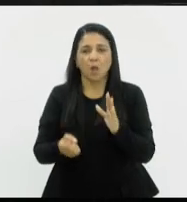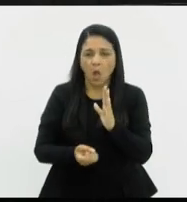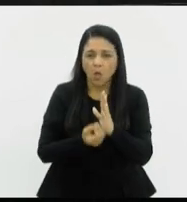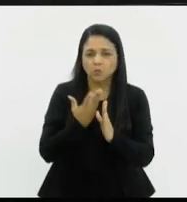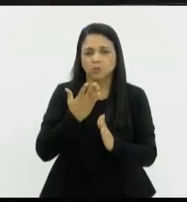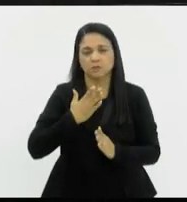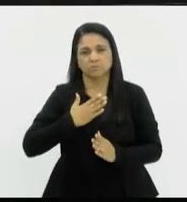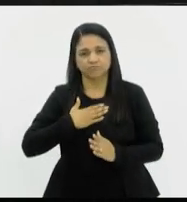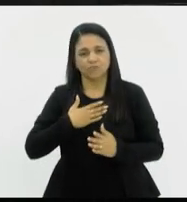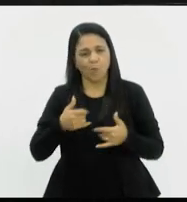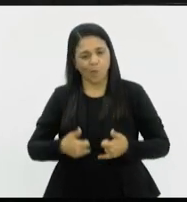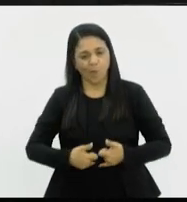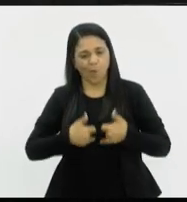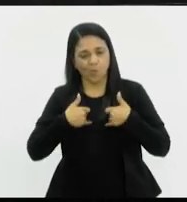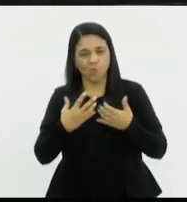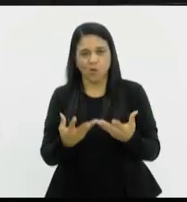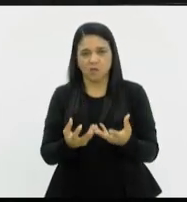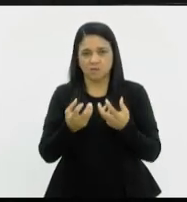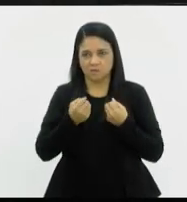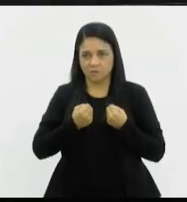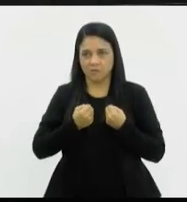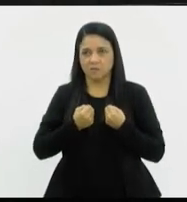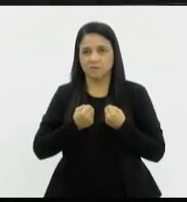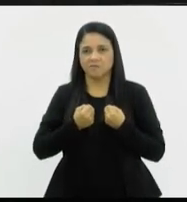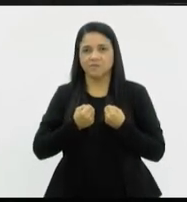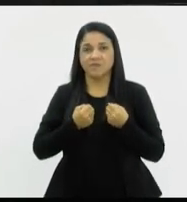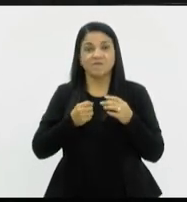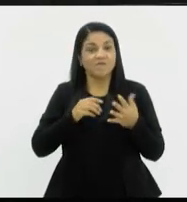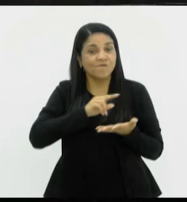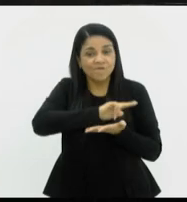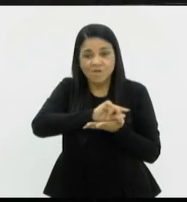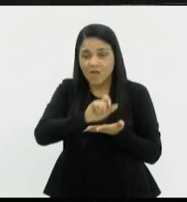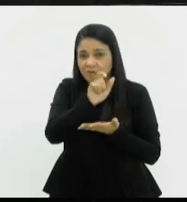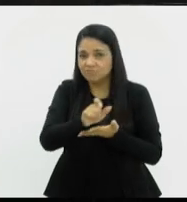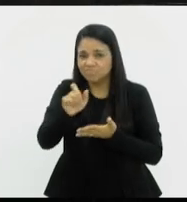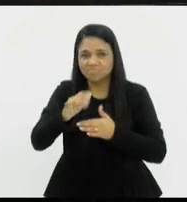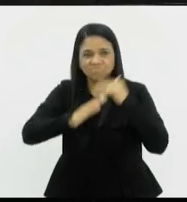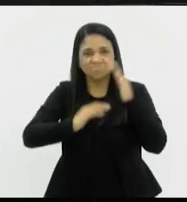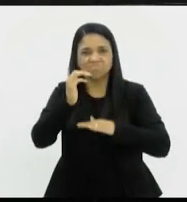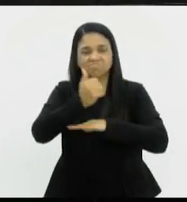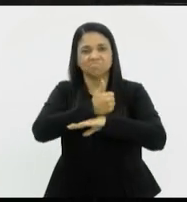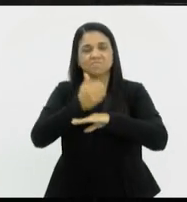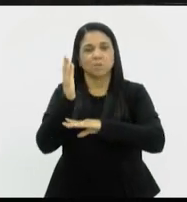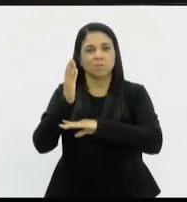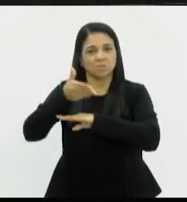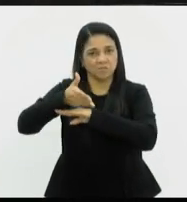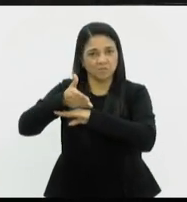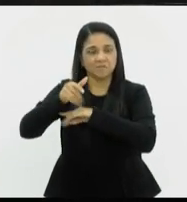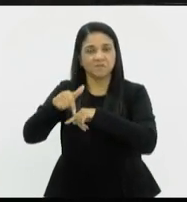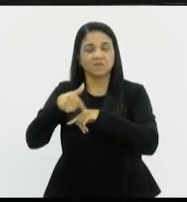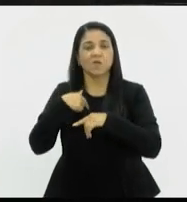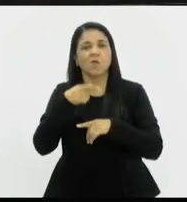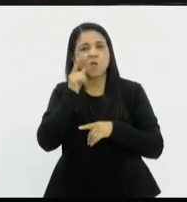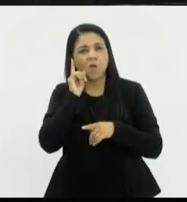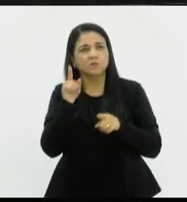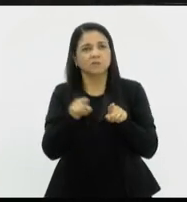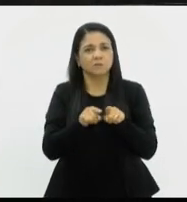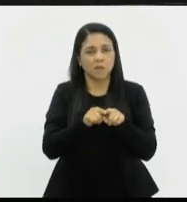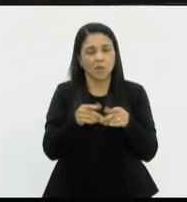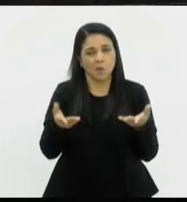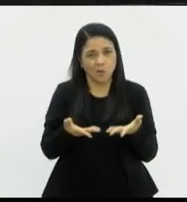orgulho de receber hoje, Dani Balbi, vários taxistas em nosso gabinete, ontem também, todos